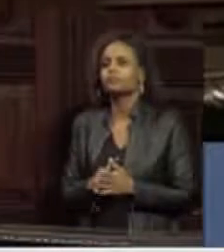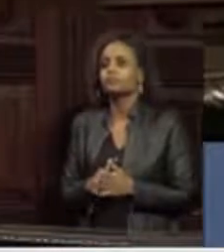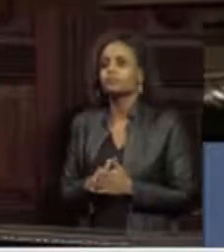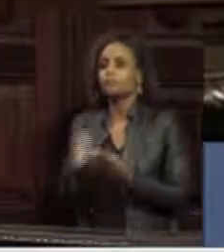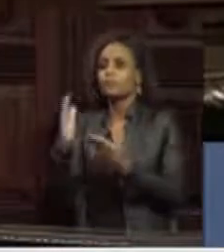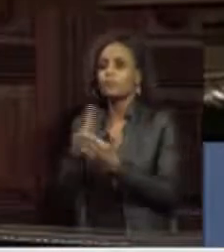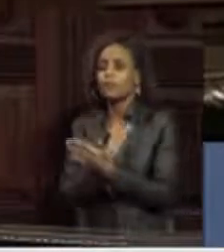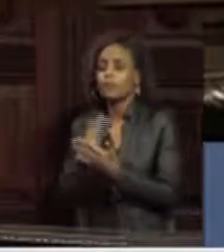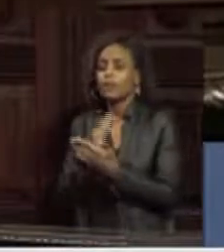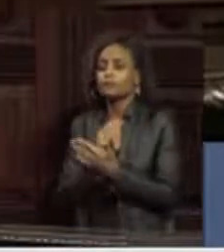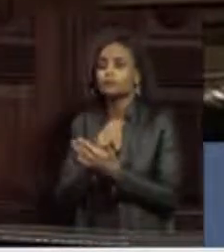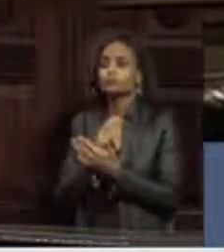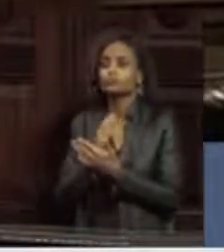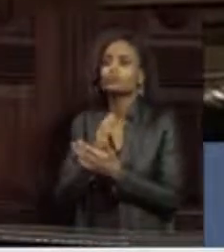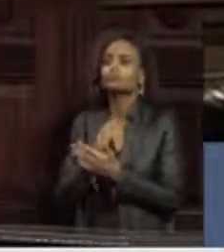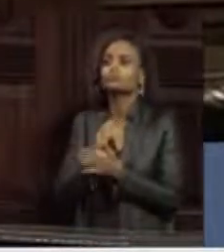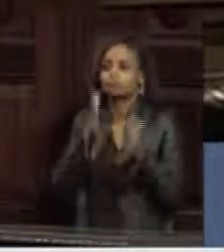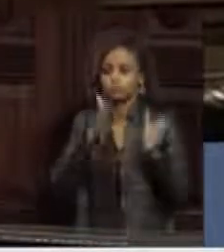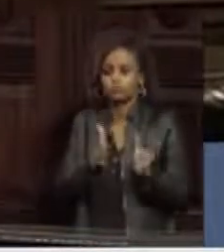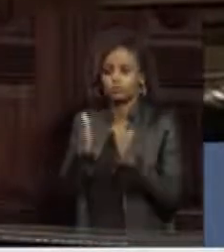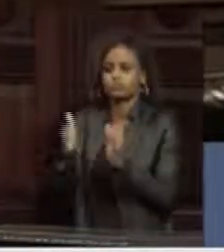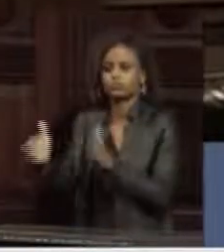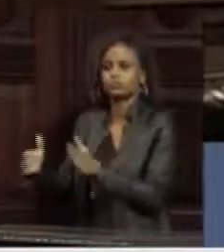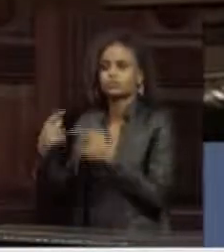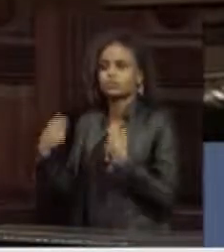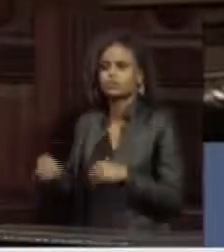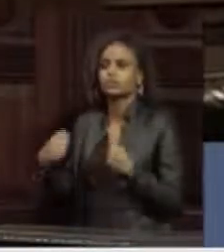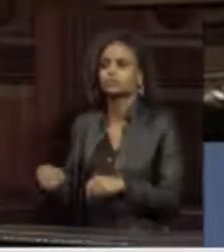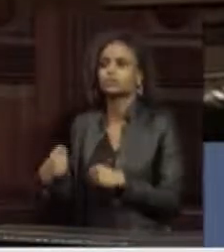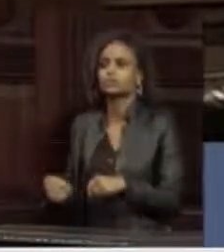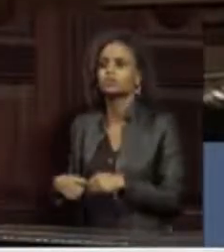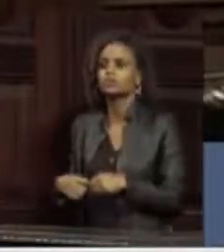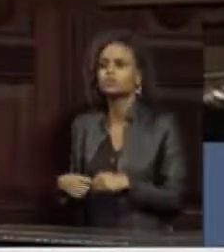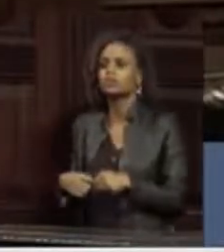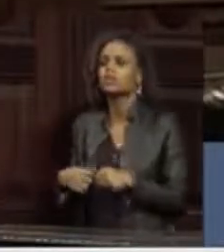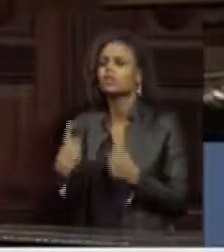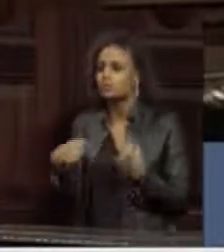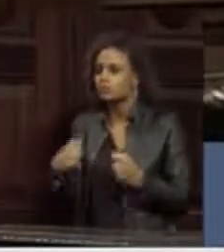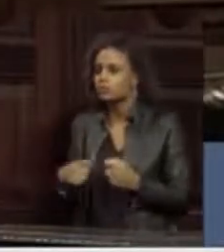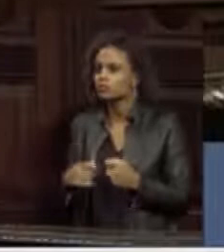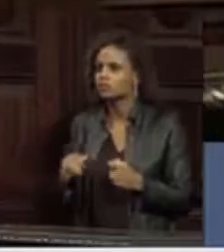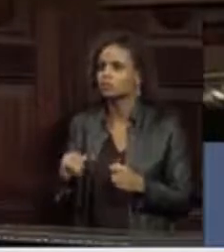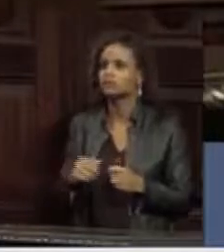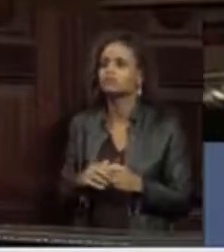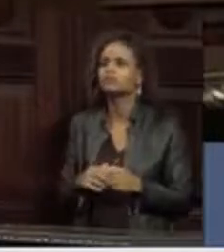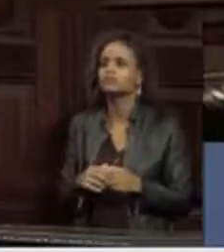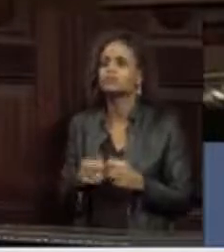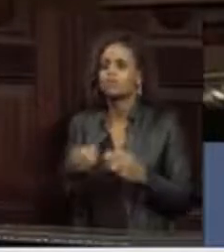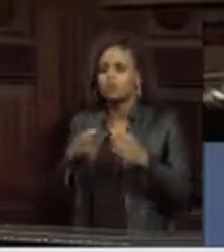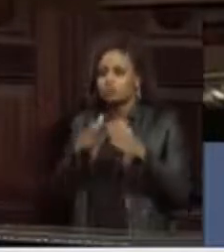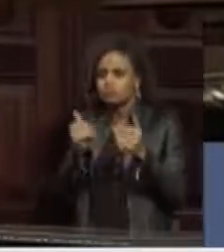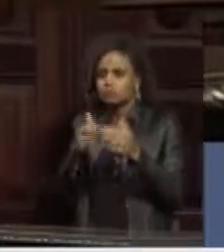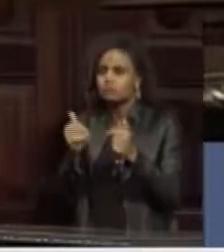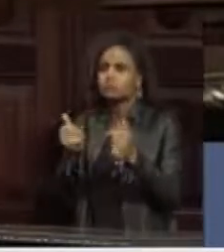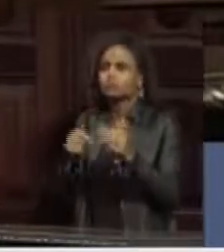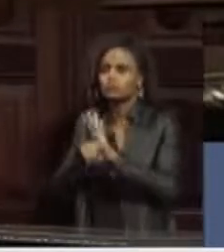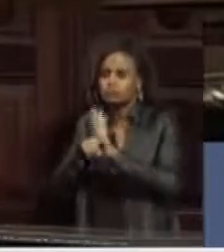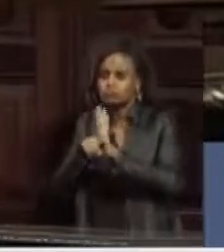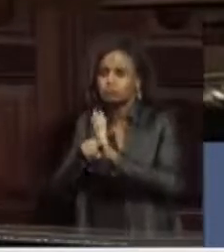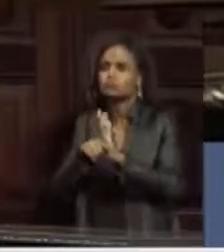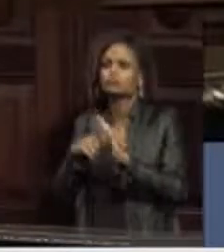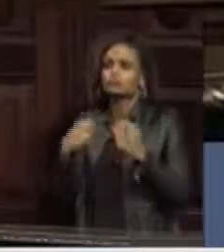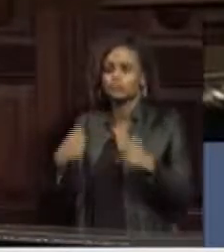Alguns critérios serão estabelecidos. Algumas exigências serão feitas para a